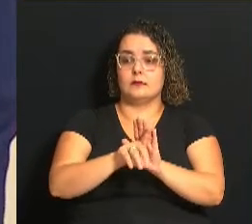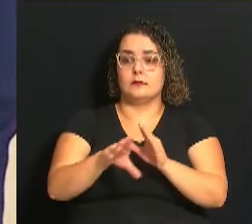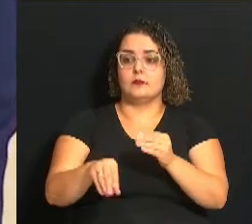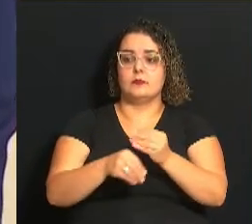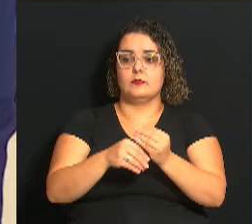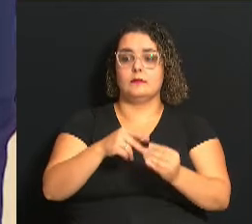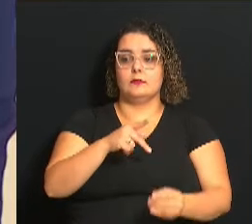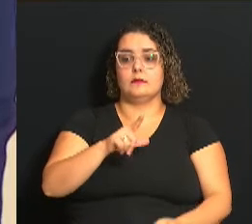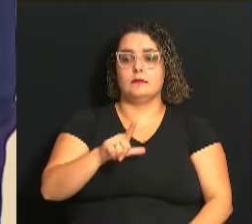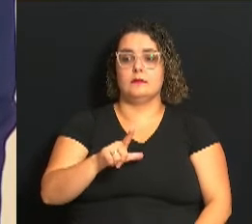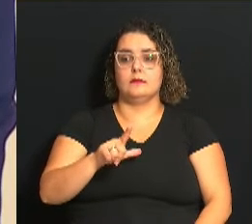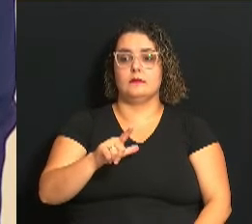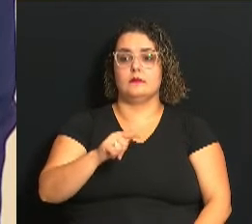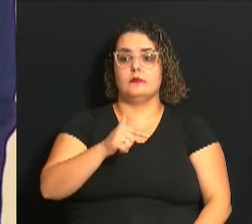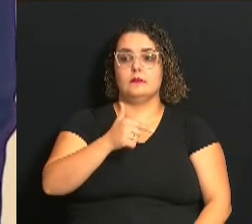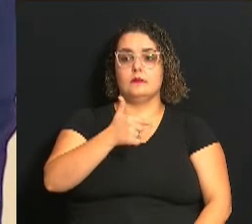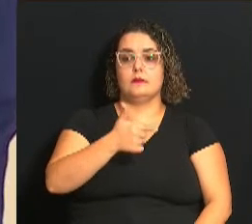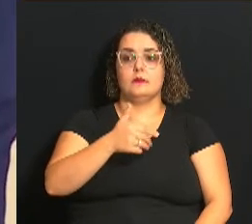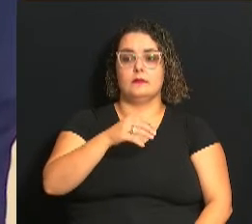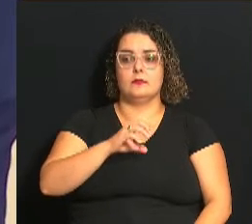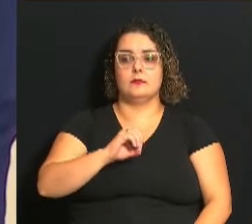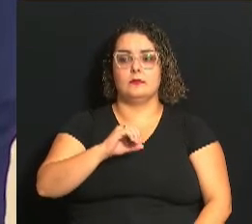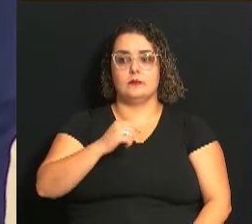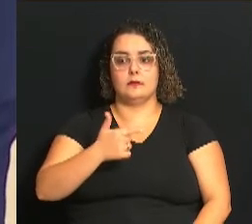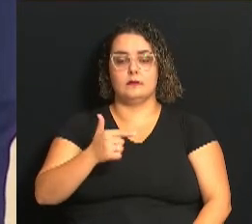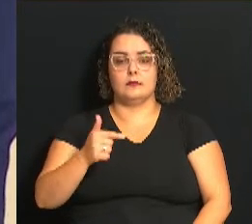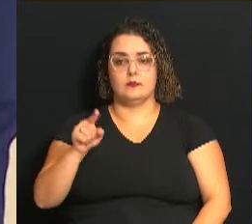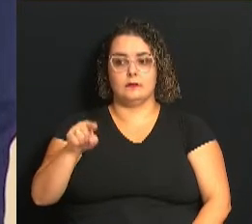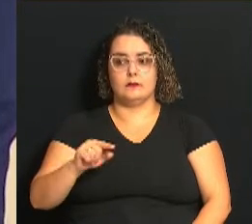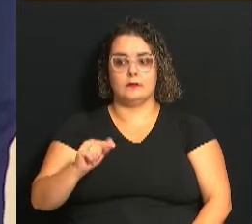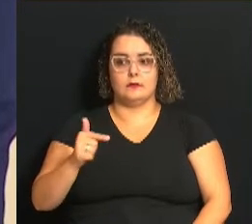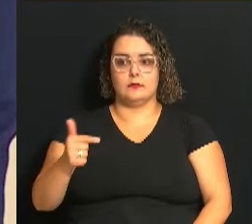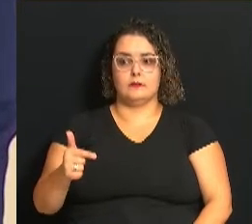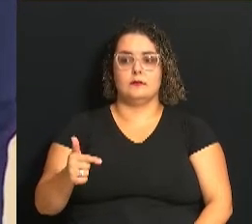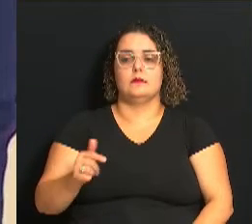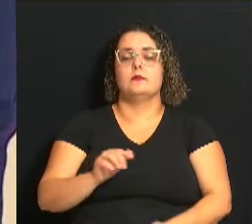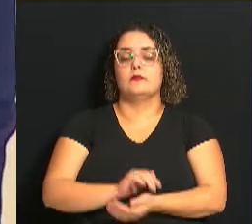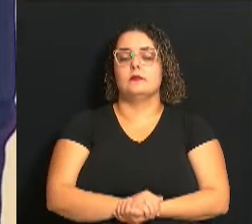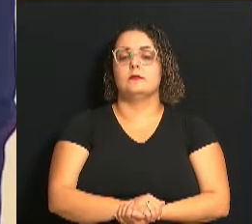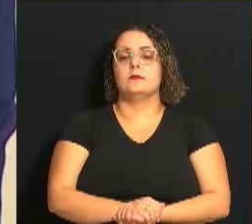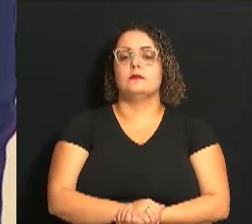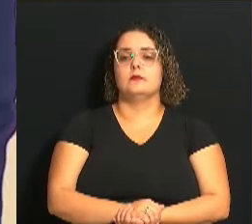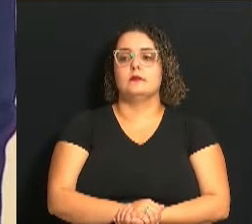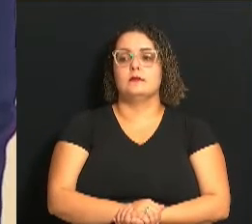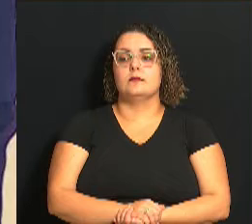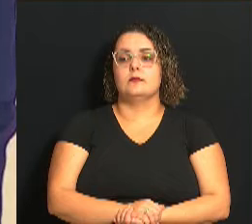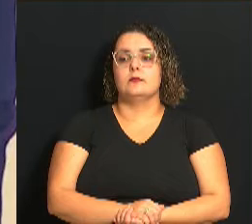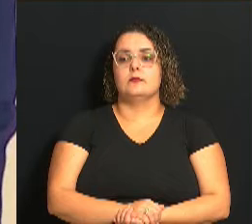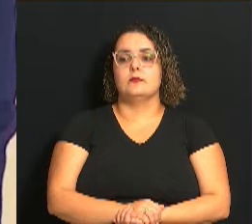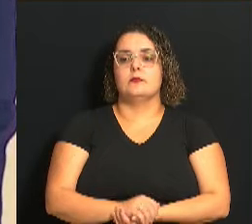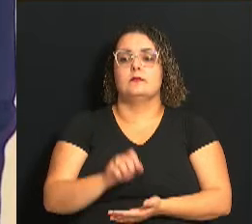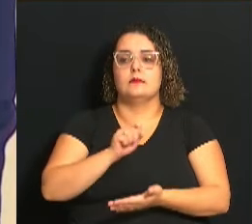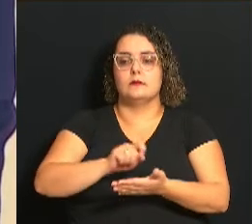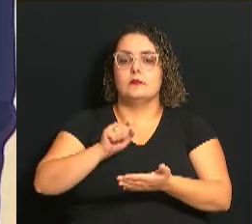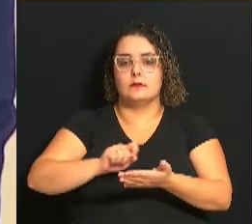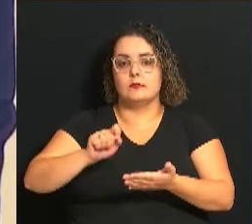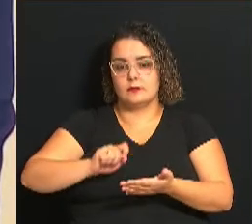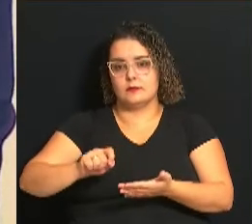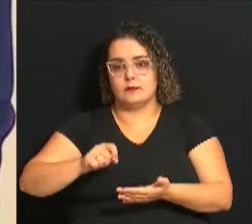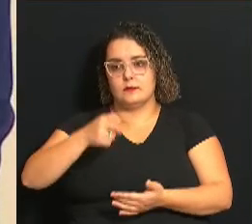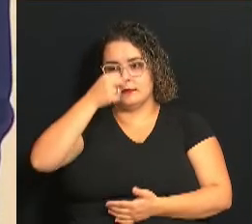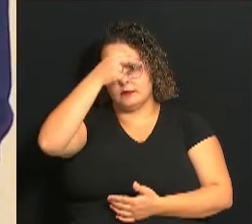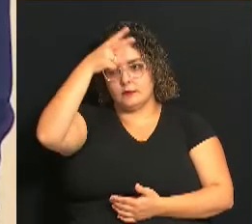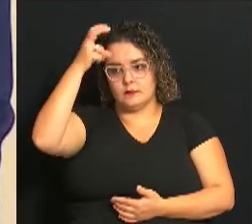de 2022. Processo número 235981, de autoria do prefeito municipal, que dispõe sobre